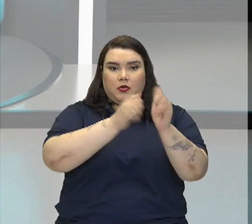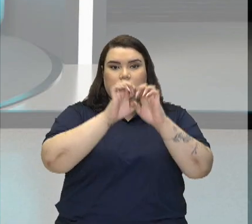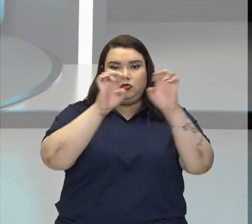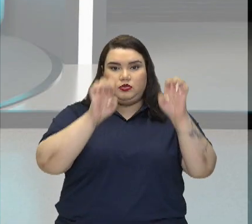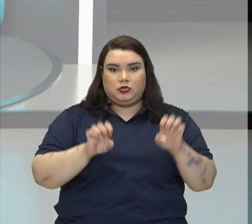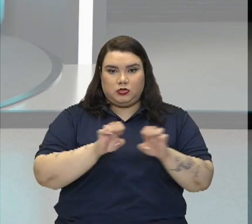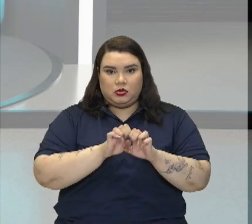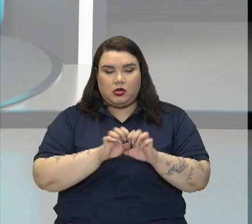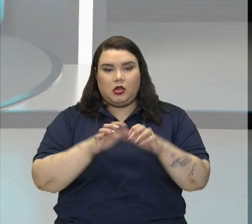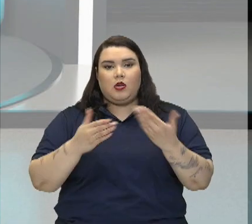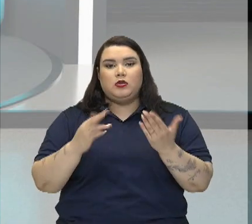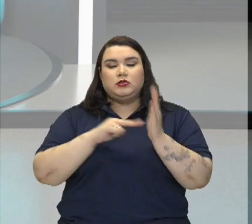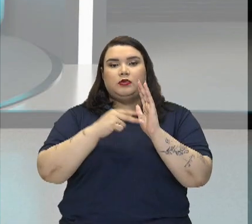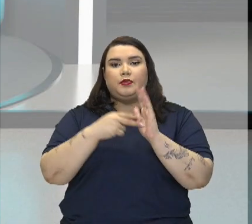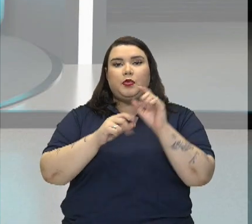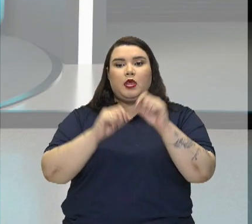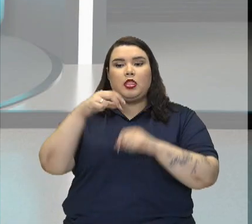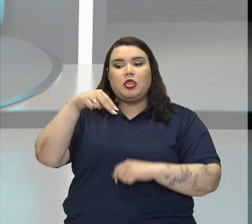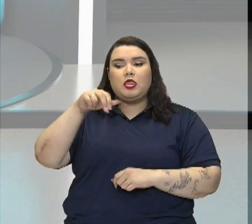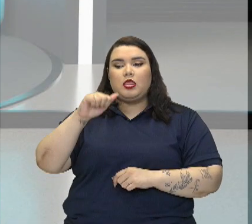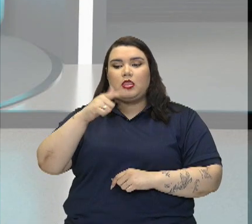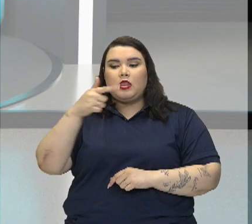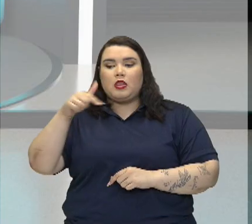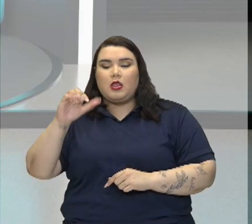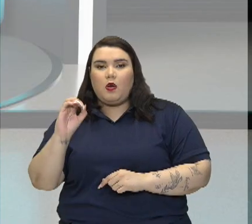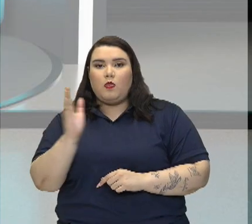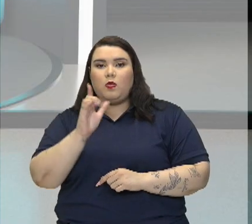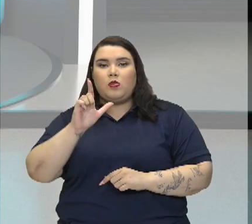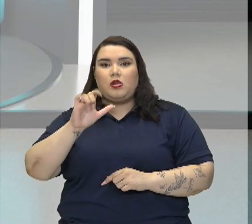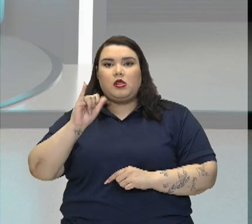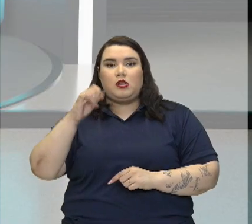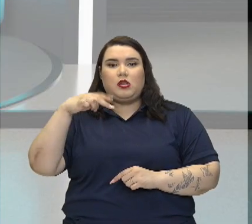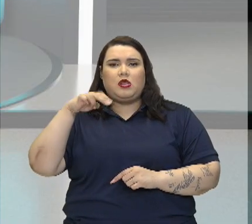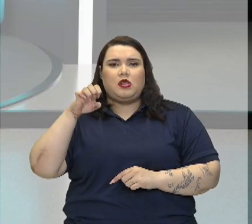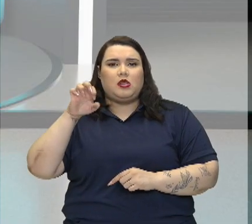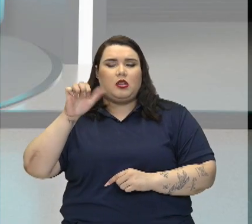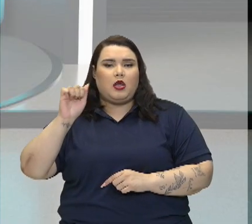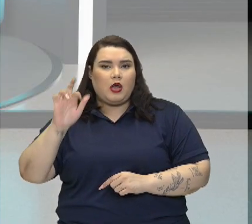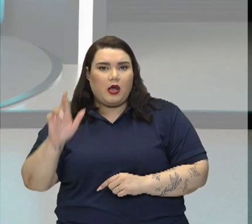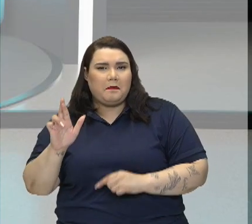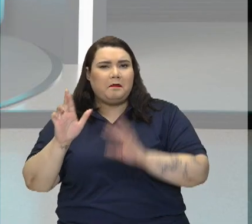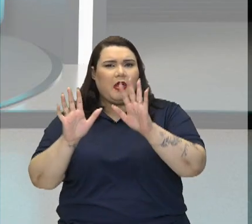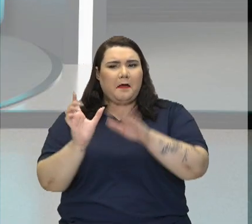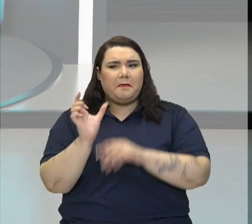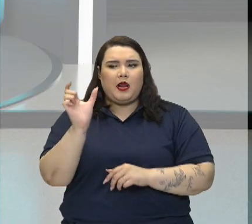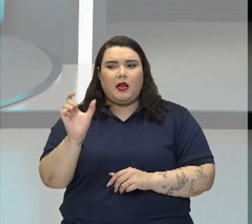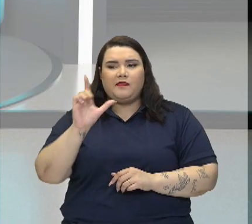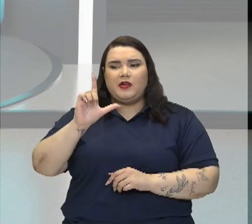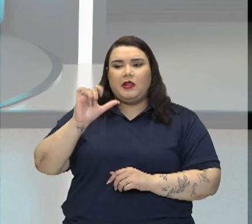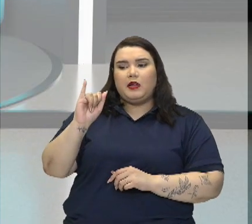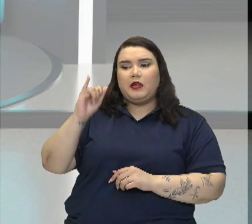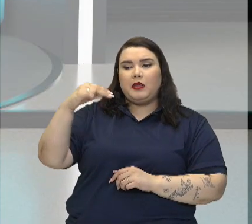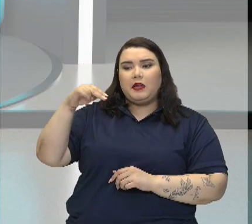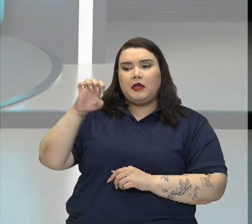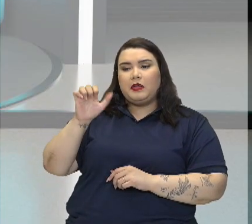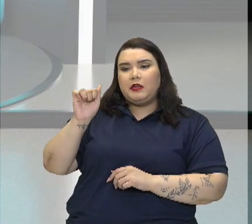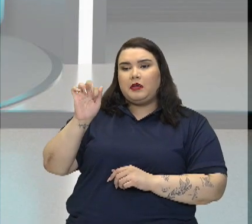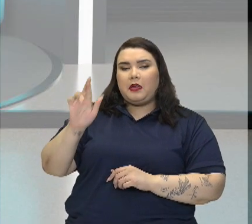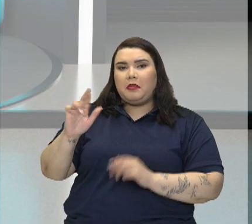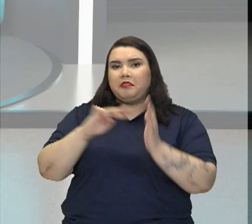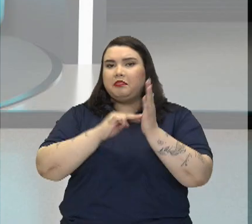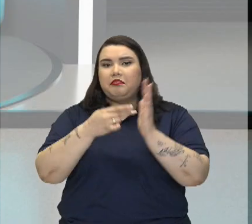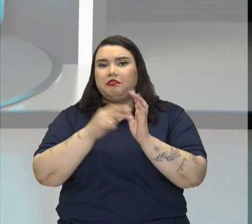de não linear. Linear é quando começa a história, tem um meio, tem um fim. Isto